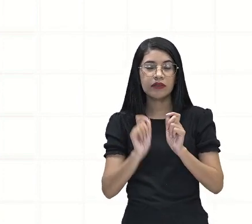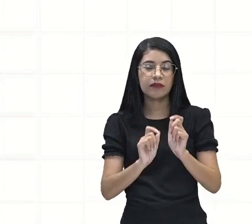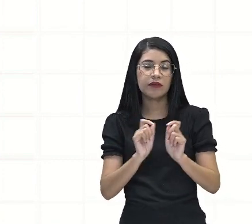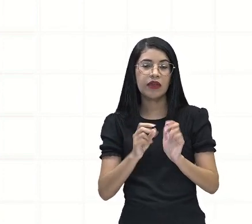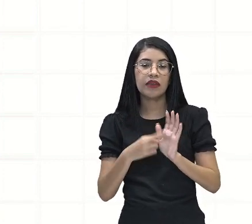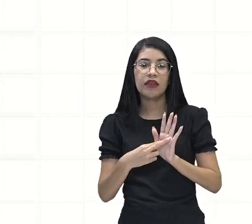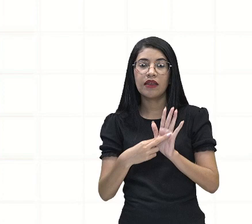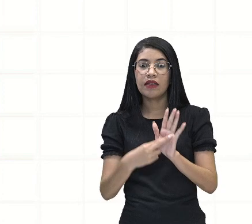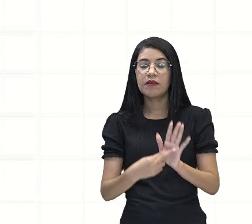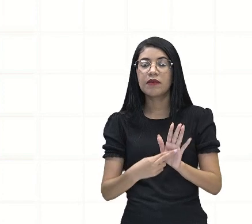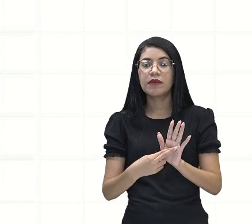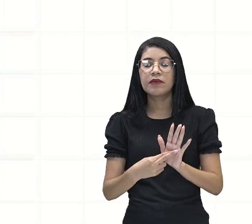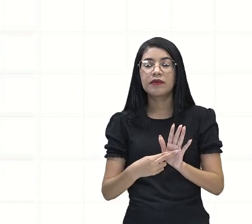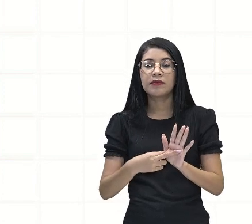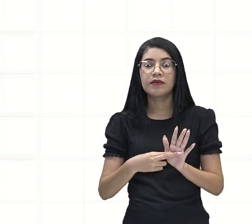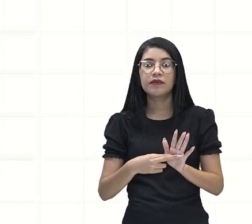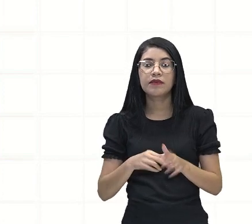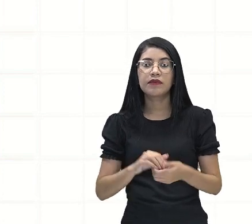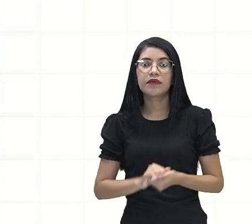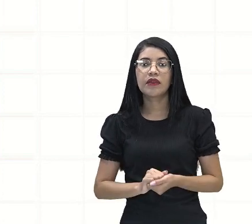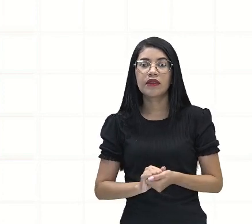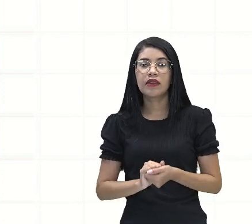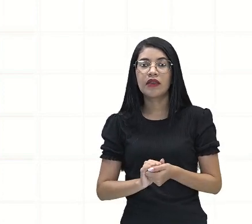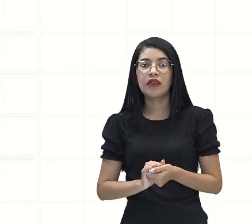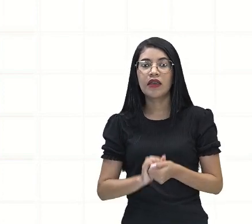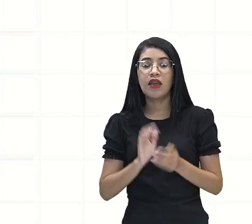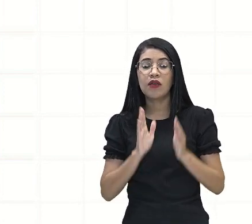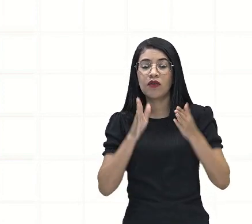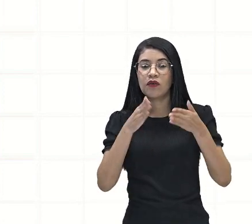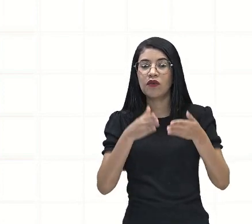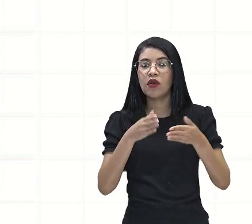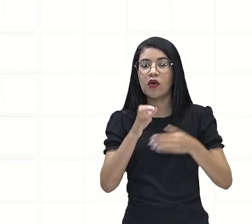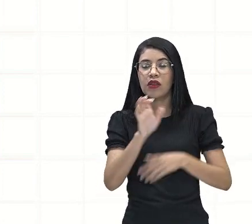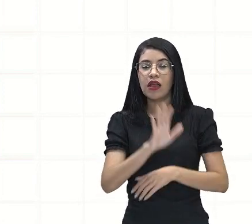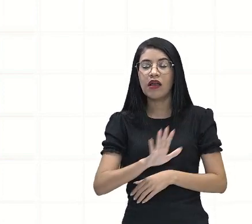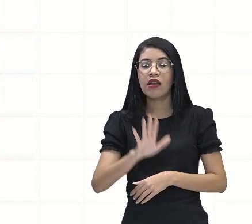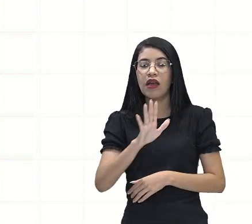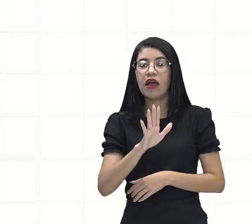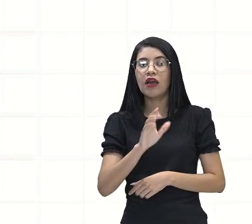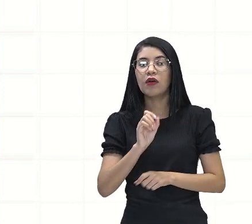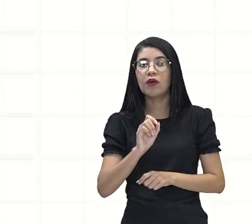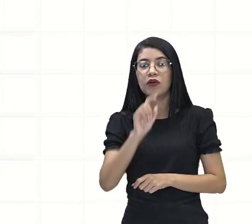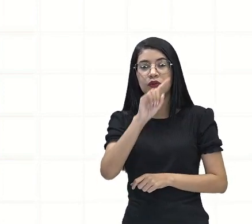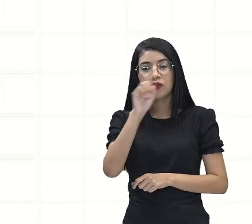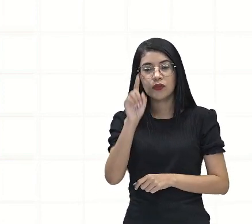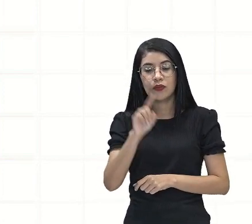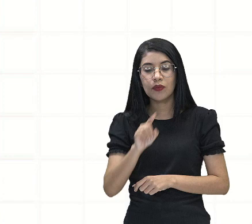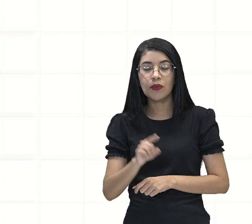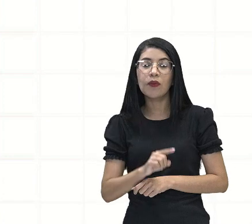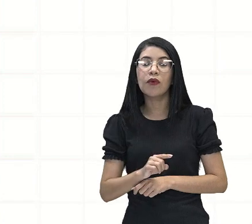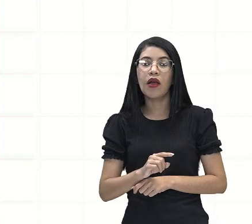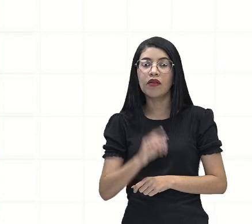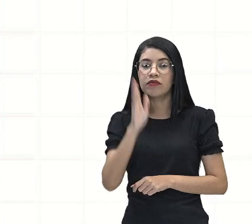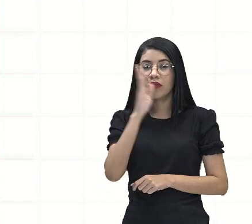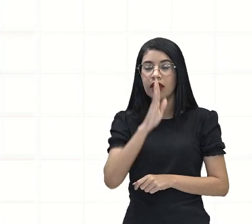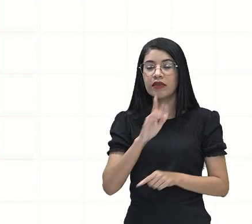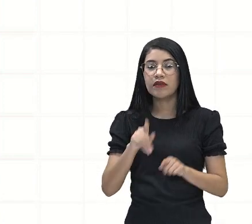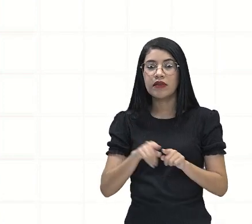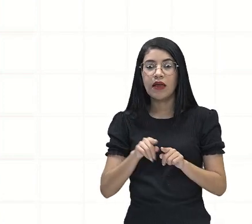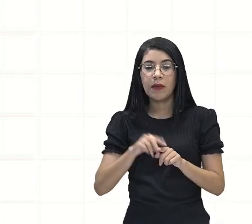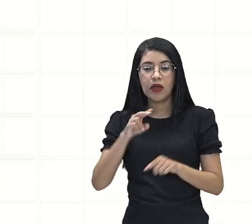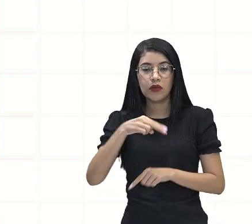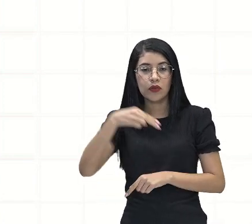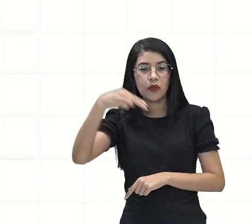representam elas estão eh mais concentradas eh na parte do litoral do Brasil Incluindo aí o